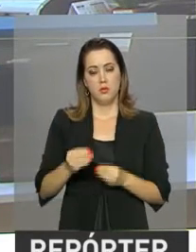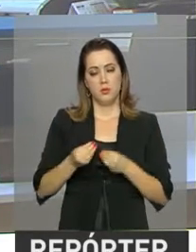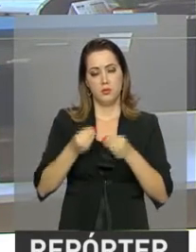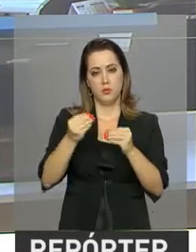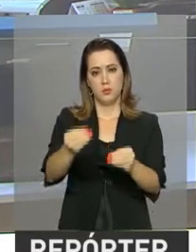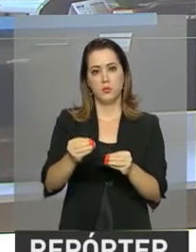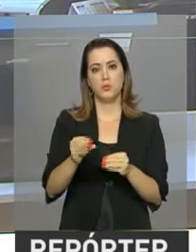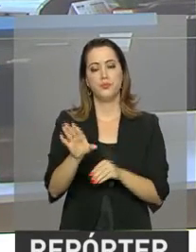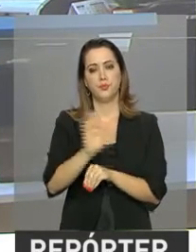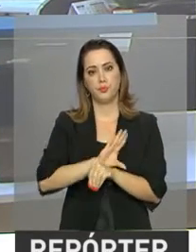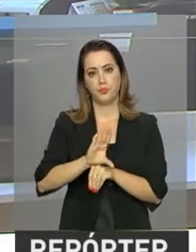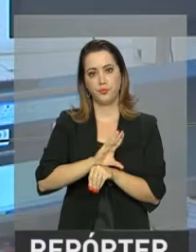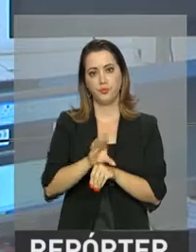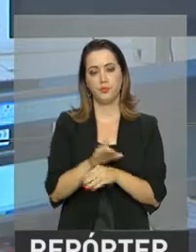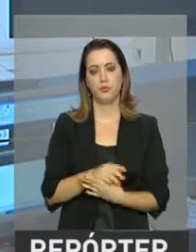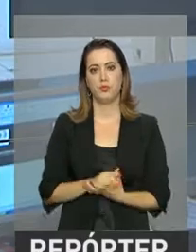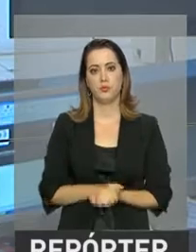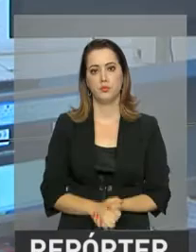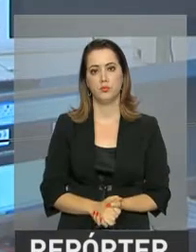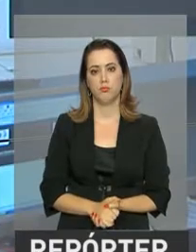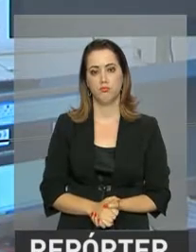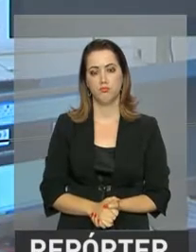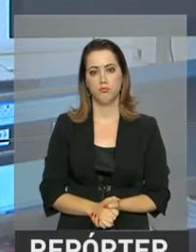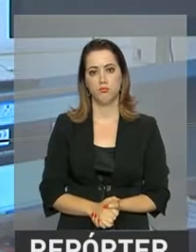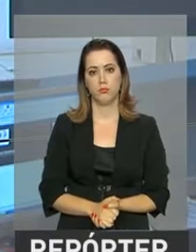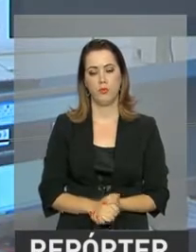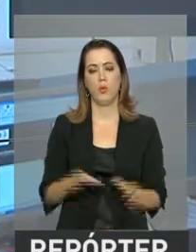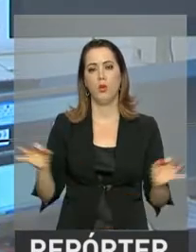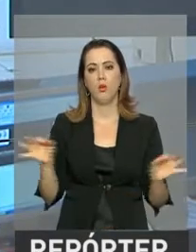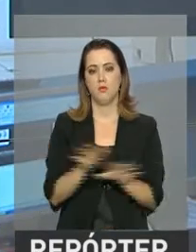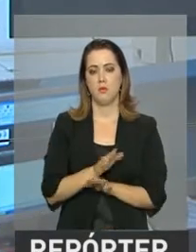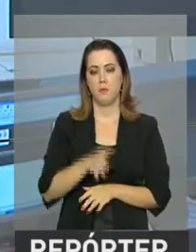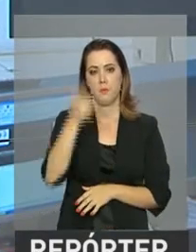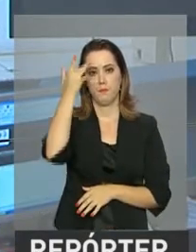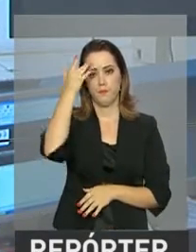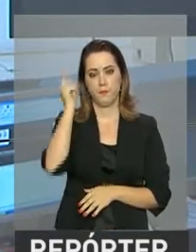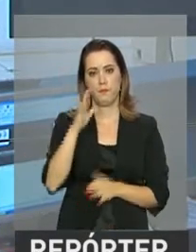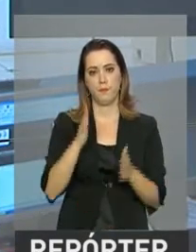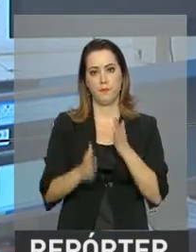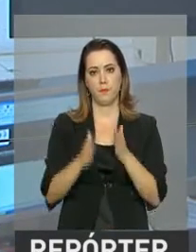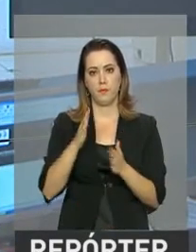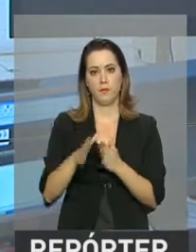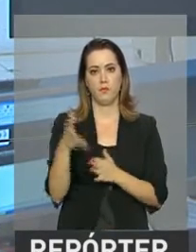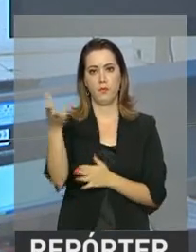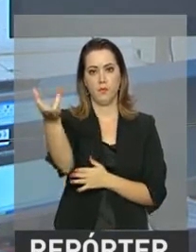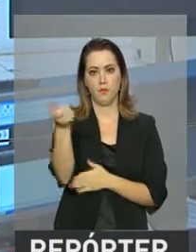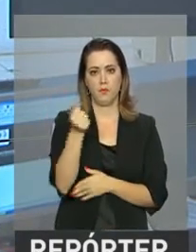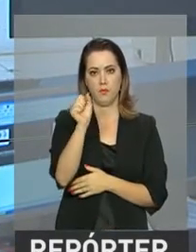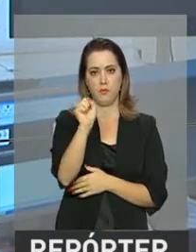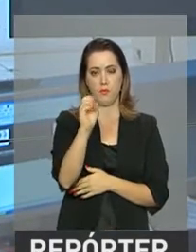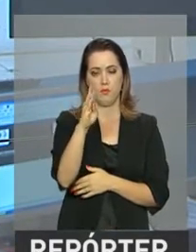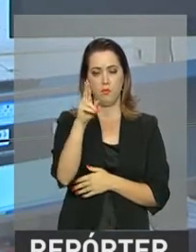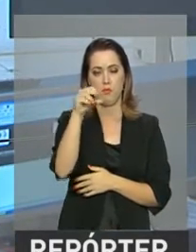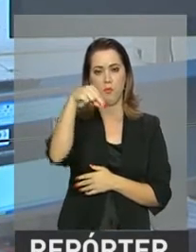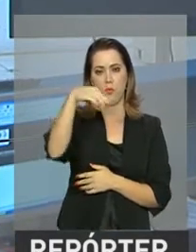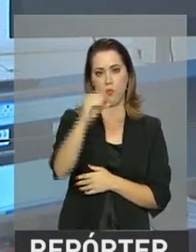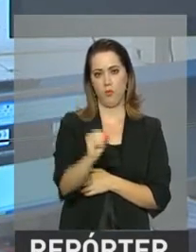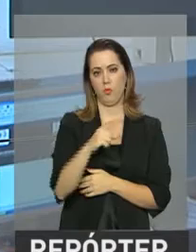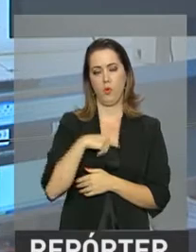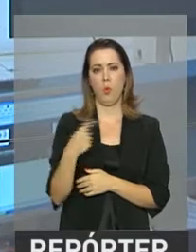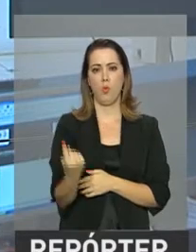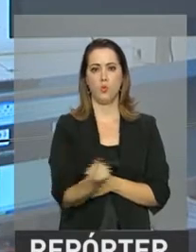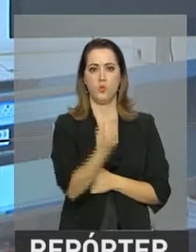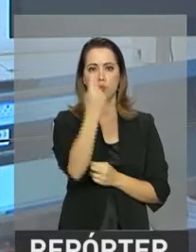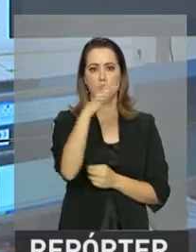garantias constitucionais. Termina amanhã o prazo para sacar o abono salarial. O valor do benefício é de um